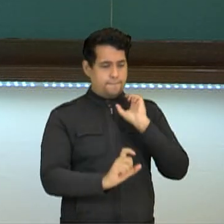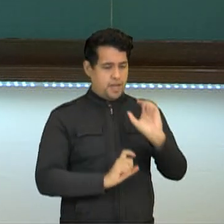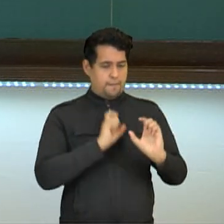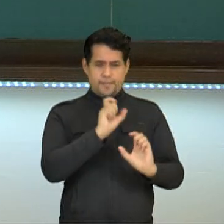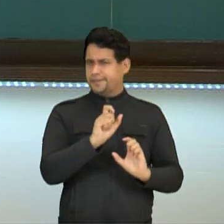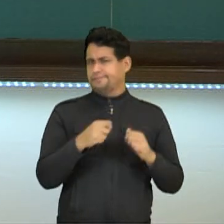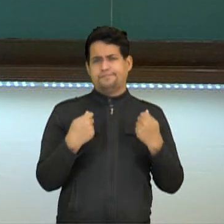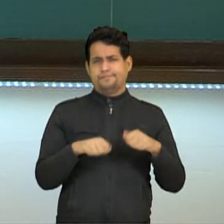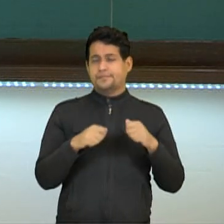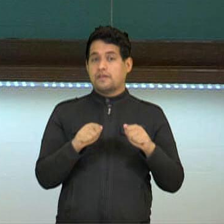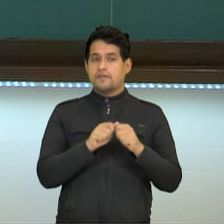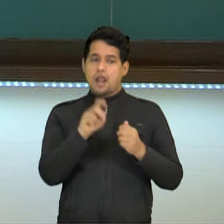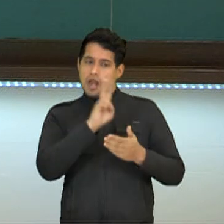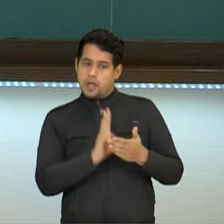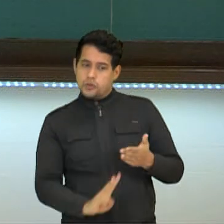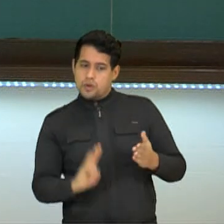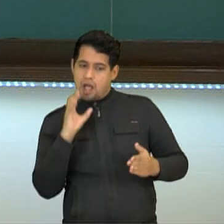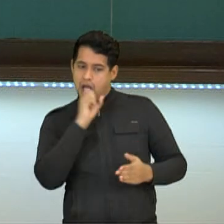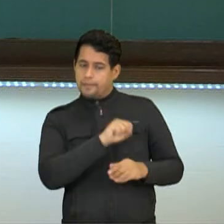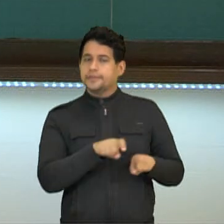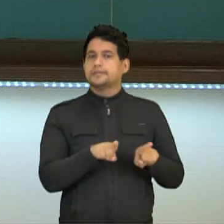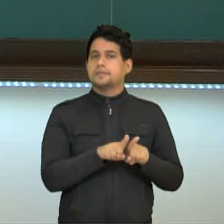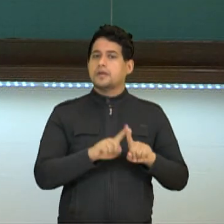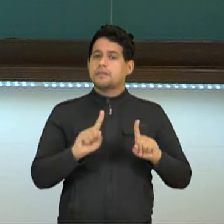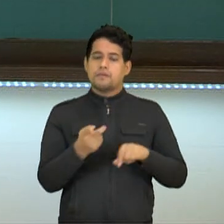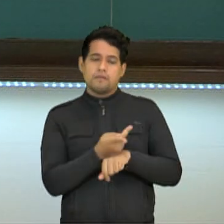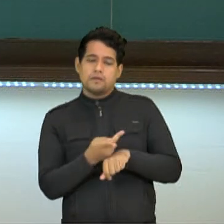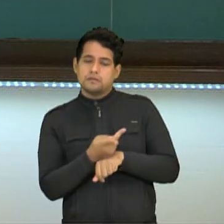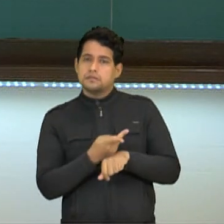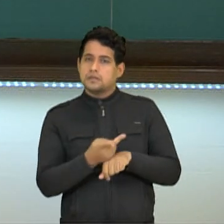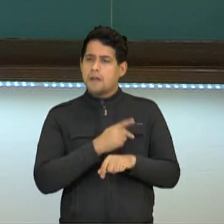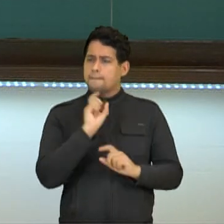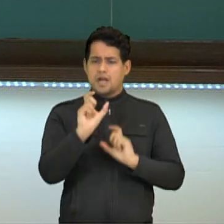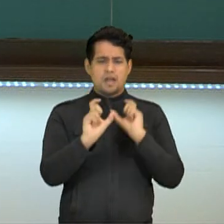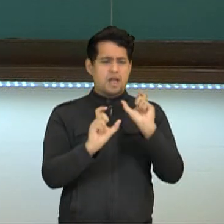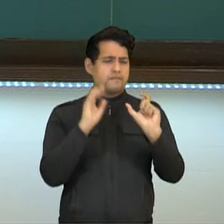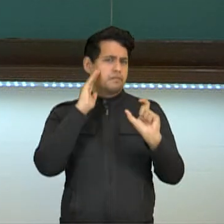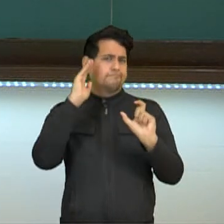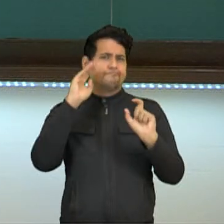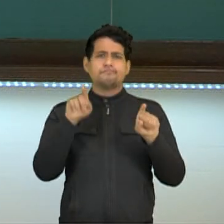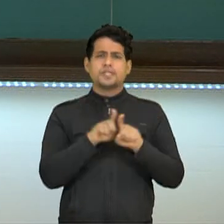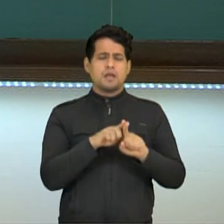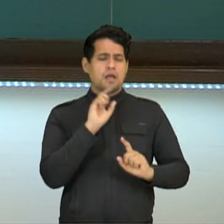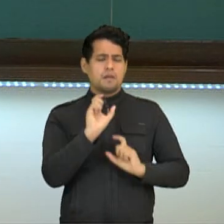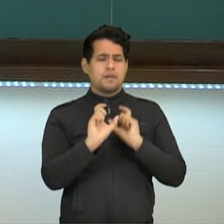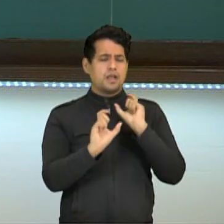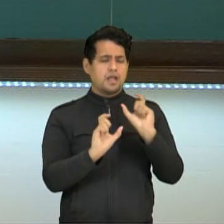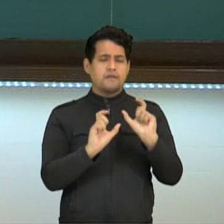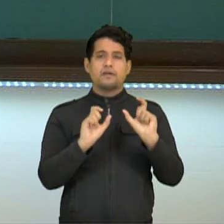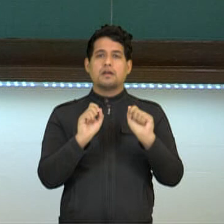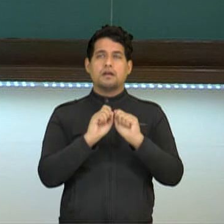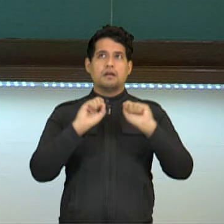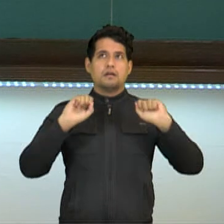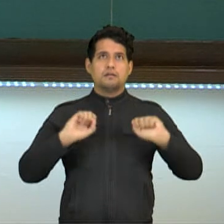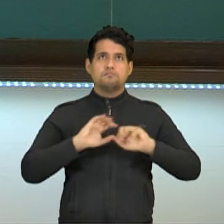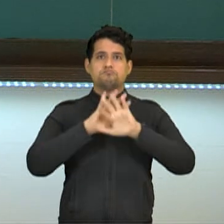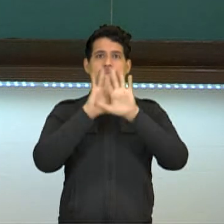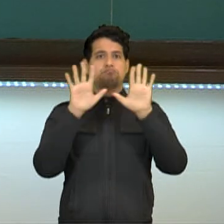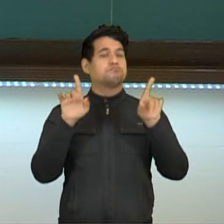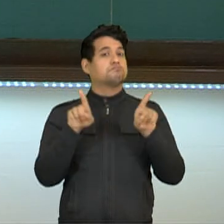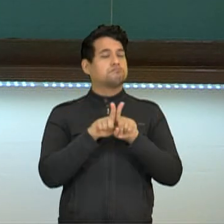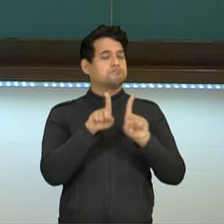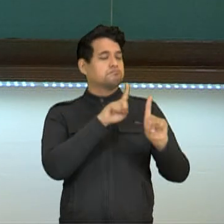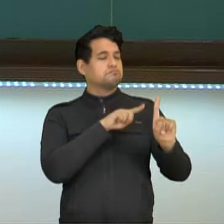palavra. Faz aquela leitura geral, aí você vai procurar palavras-chave, aquelas palavrinhas que nos dão